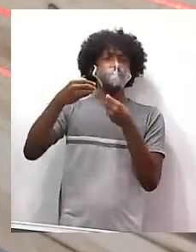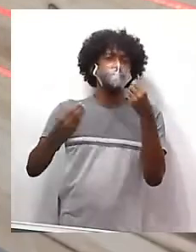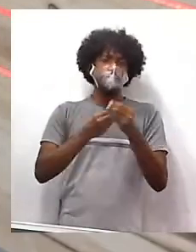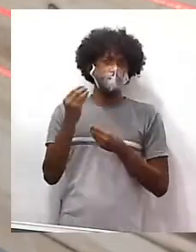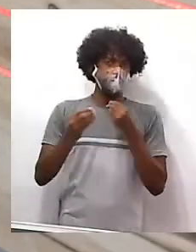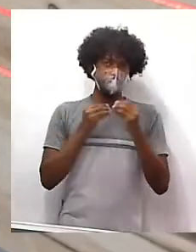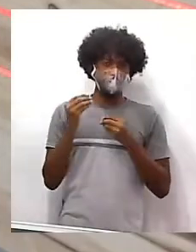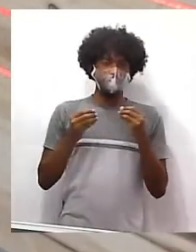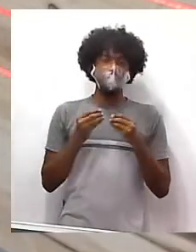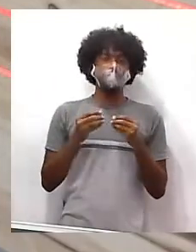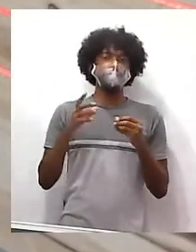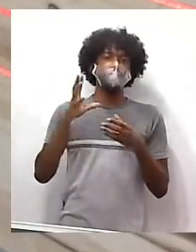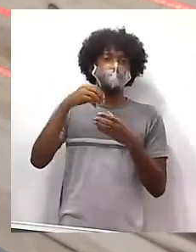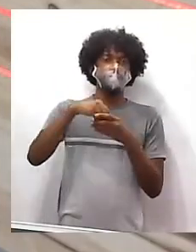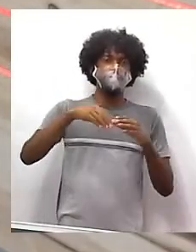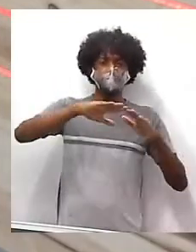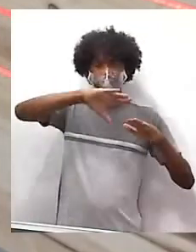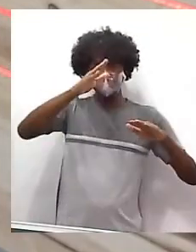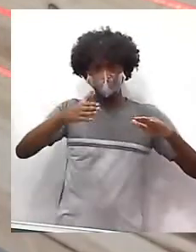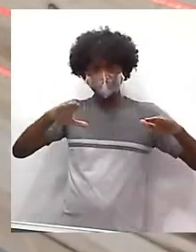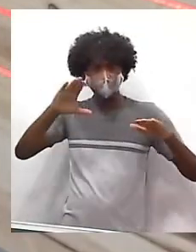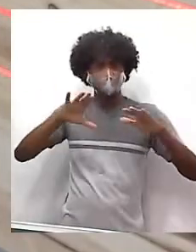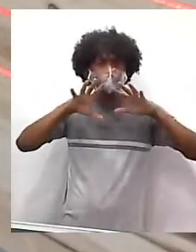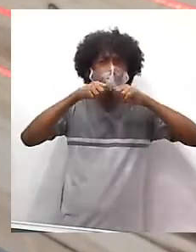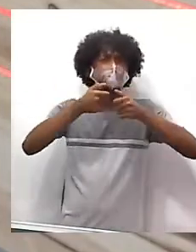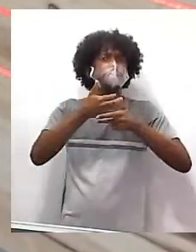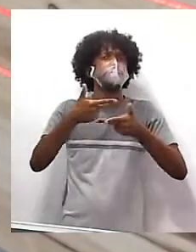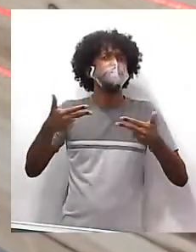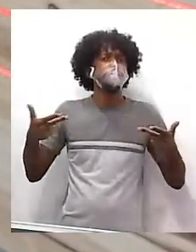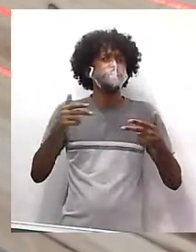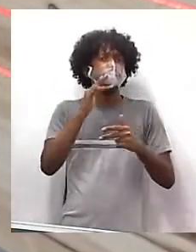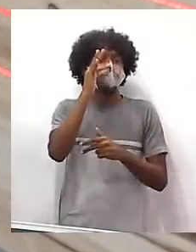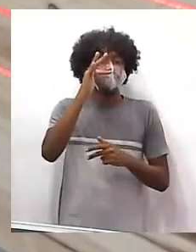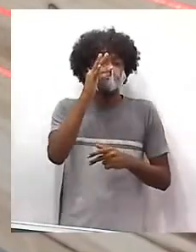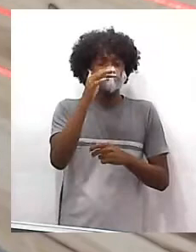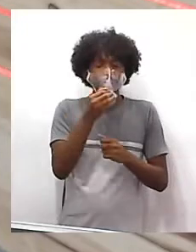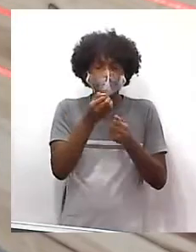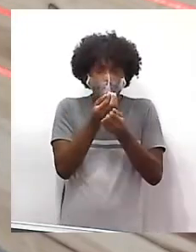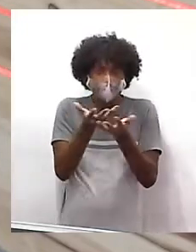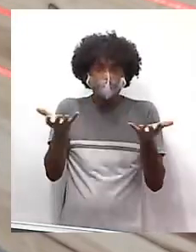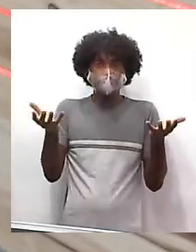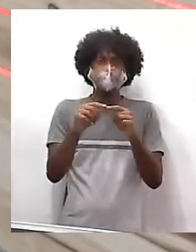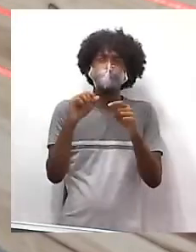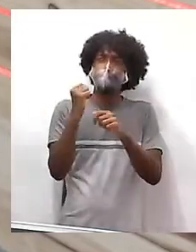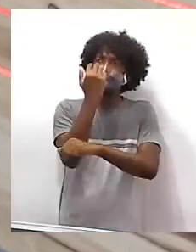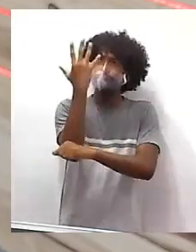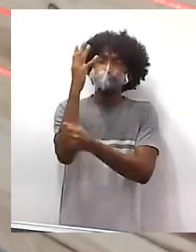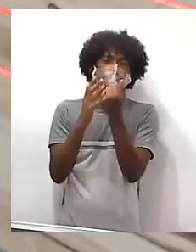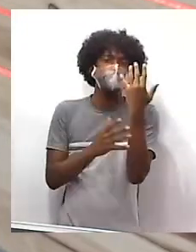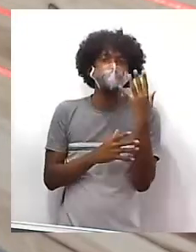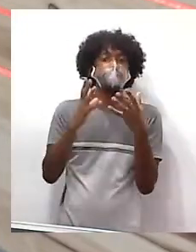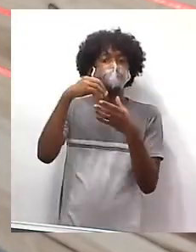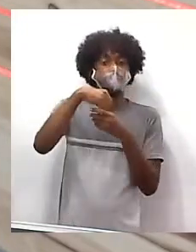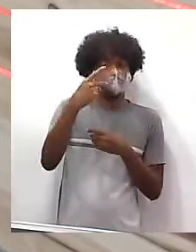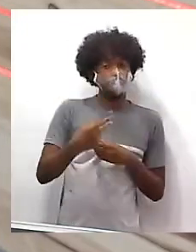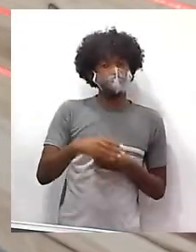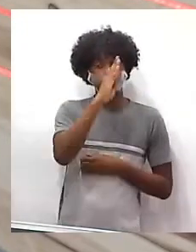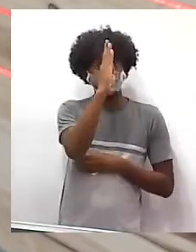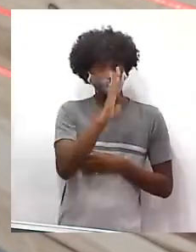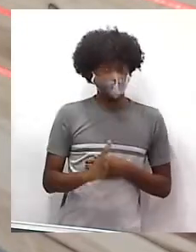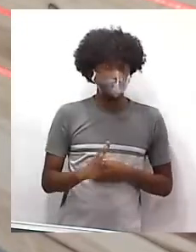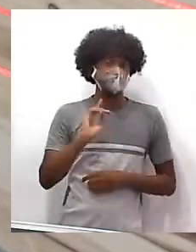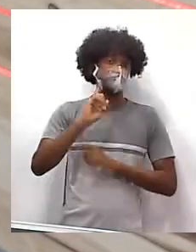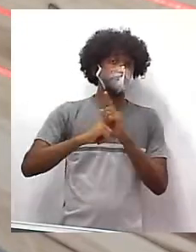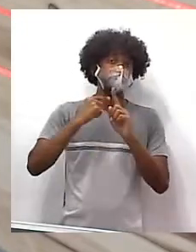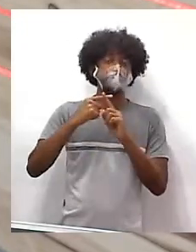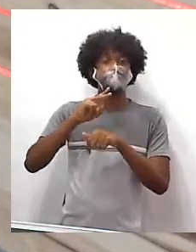relevo desse bioma que ele é muito importante não só para o Brasil, mas para outros países principalmente. Ok?